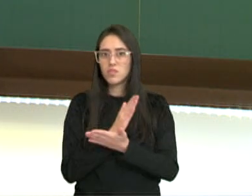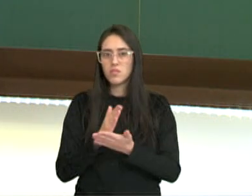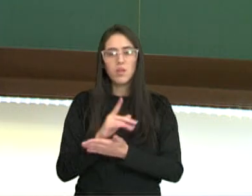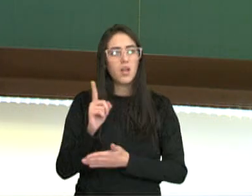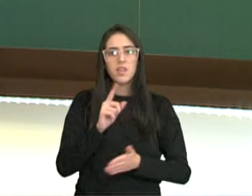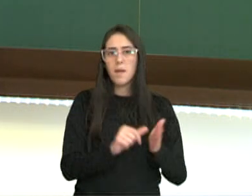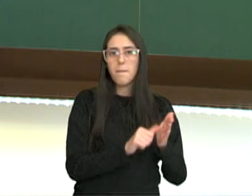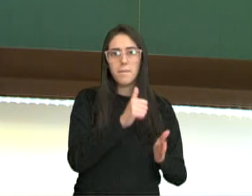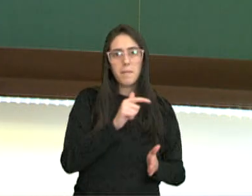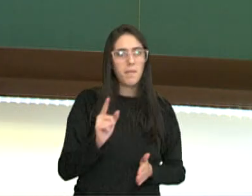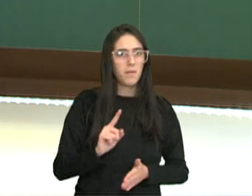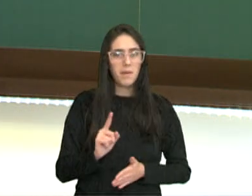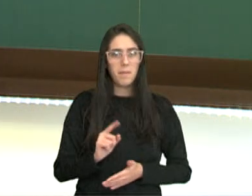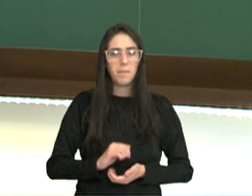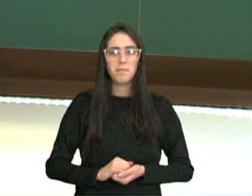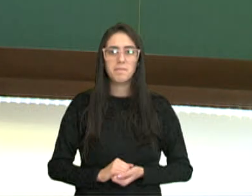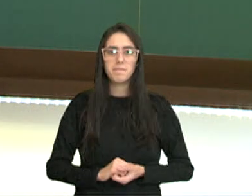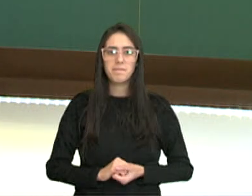no primeiro, certo?